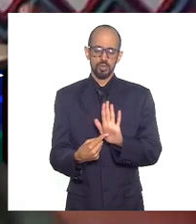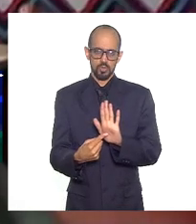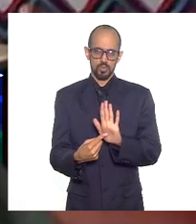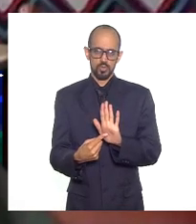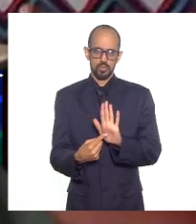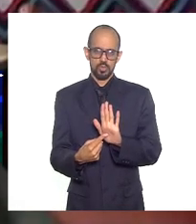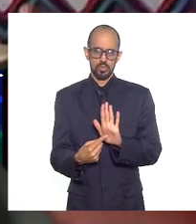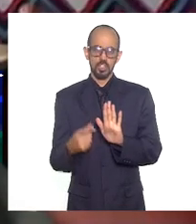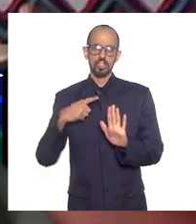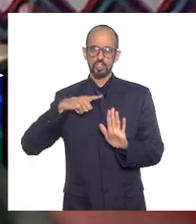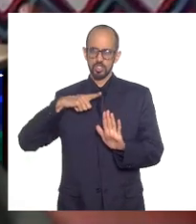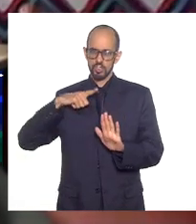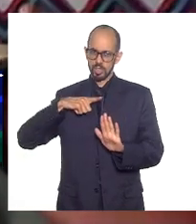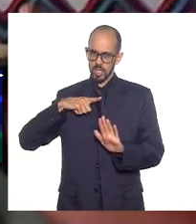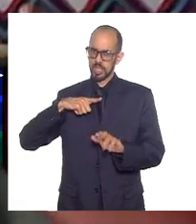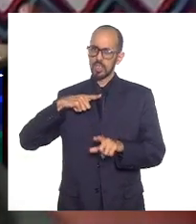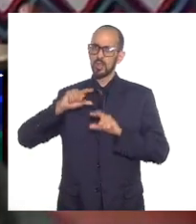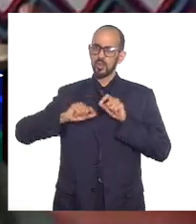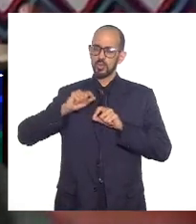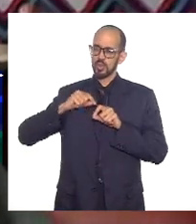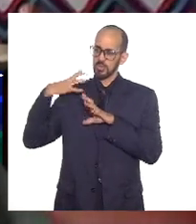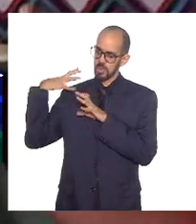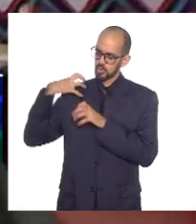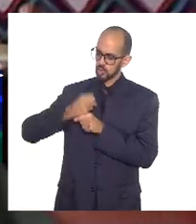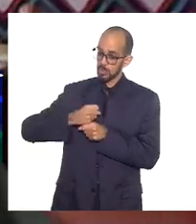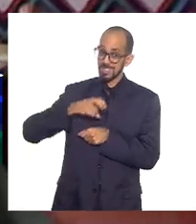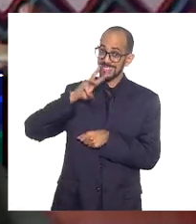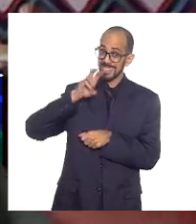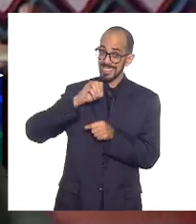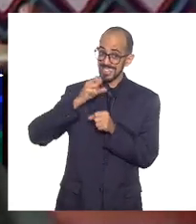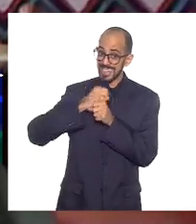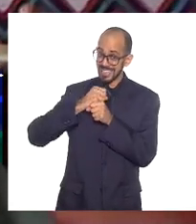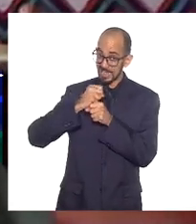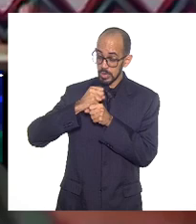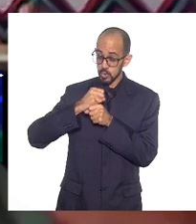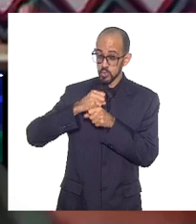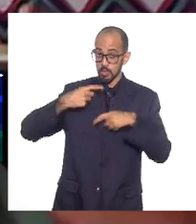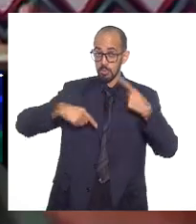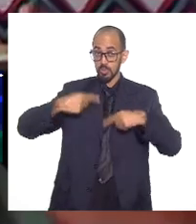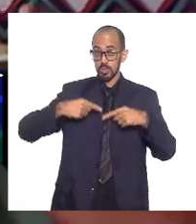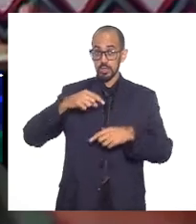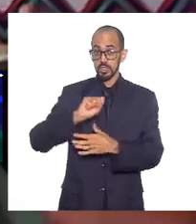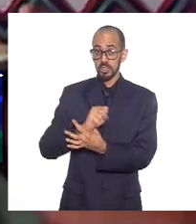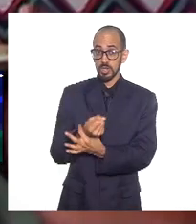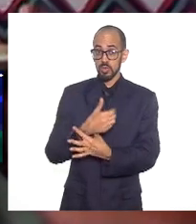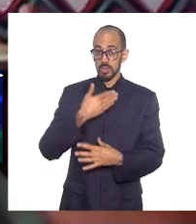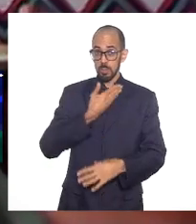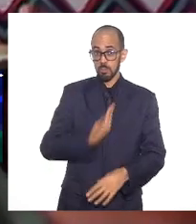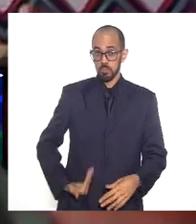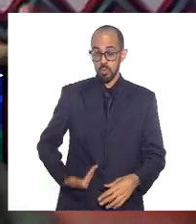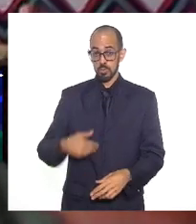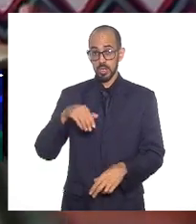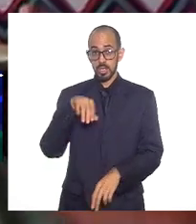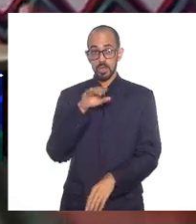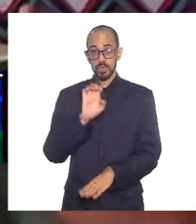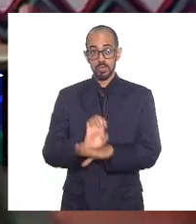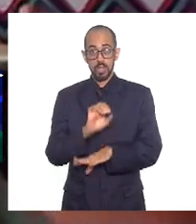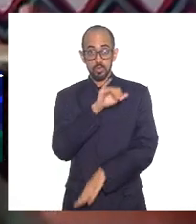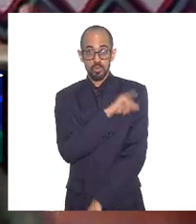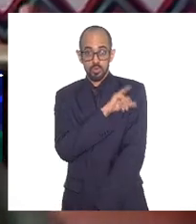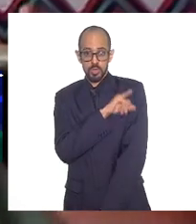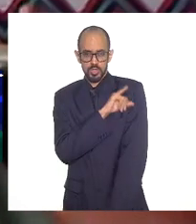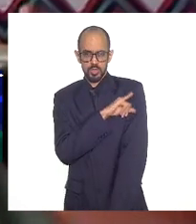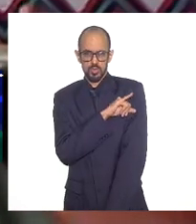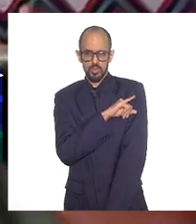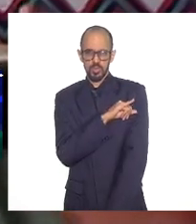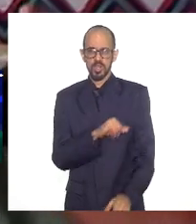computadas ao longo desse processo de mais de 30 anos de uma política de segurança pública no estado do Rio de Janeiro e de uma década que